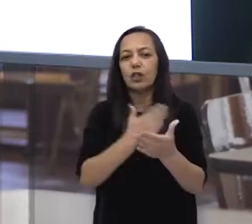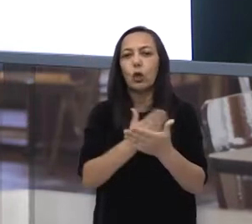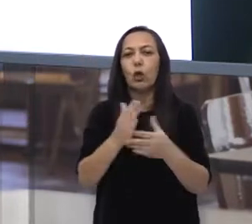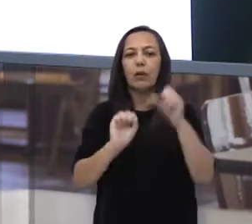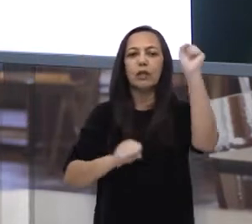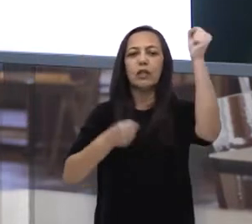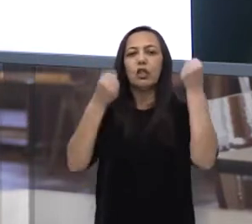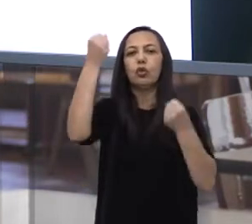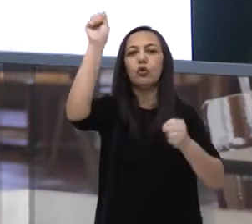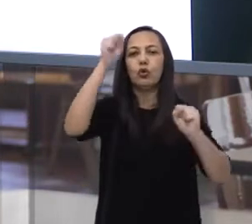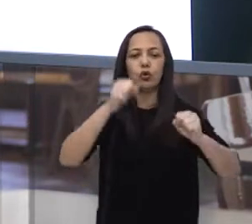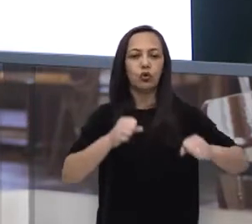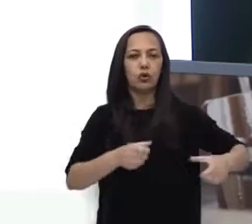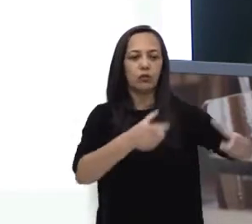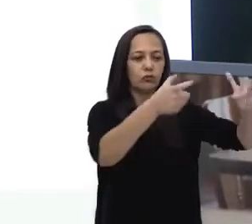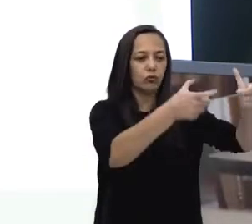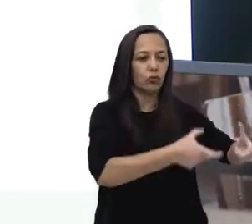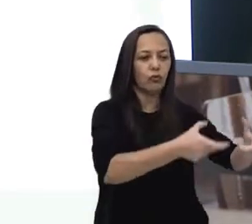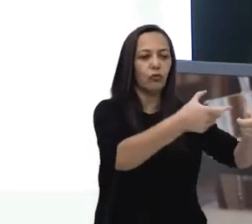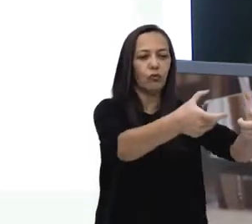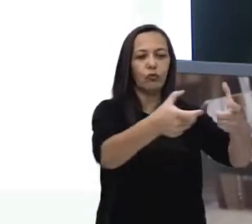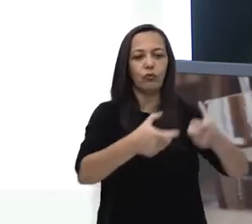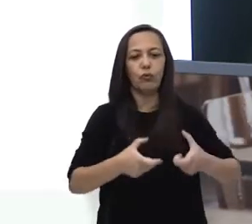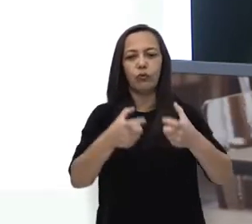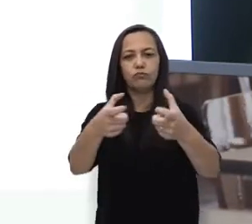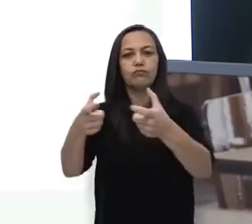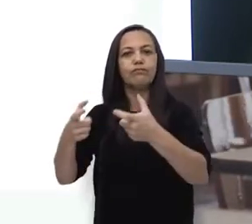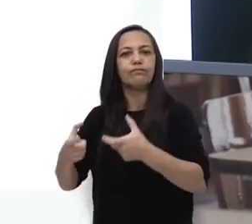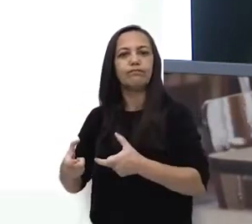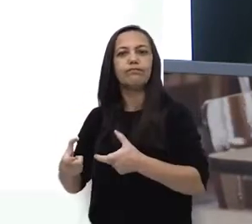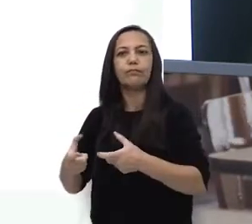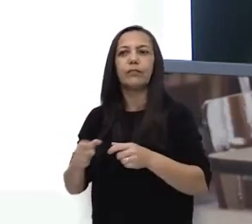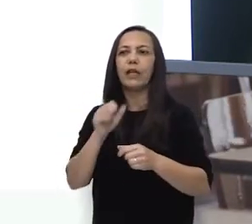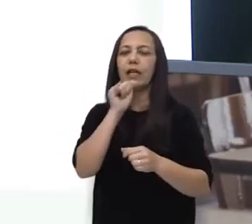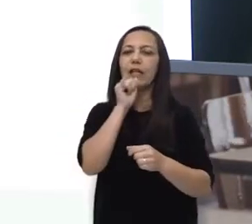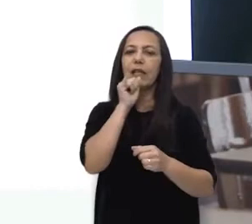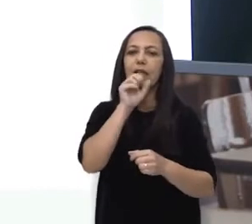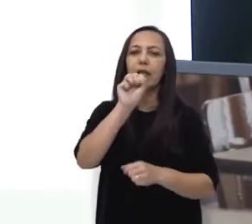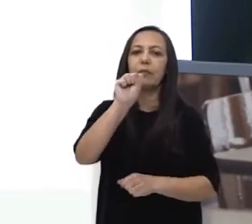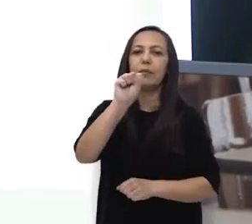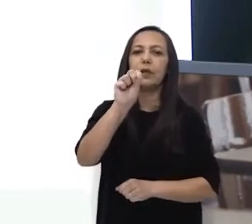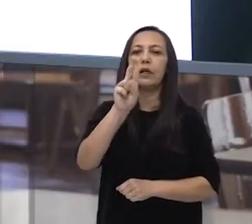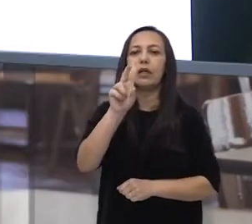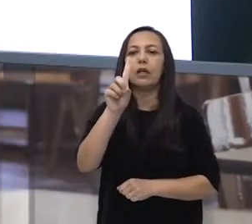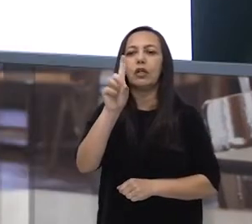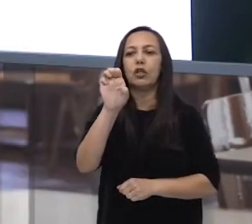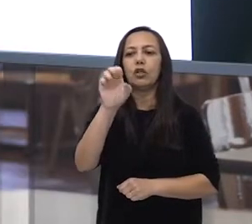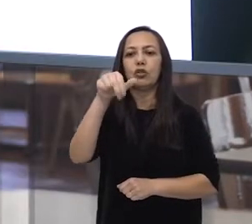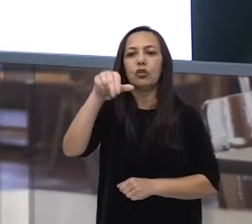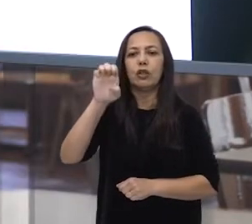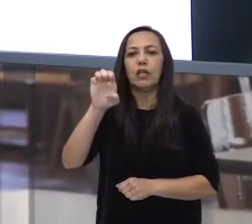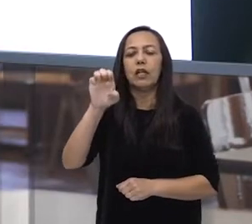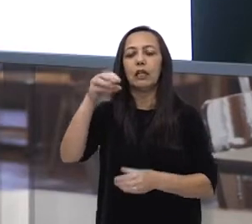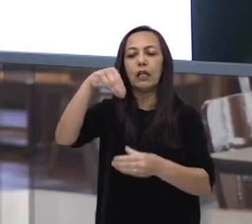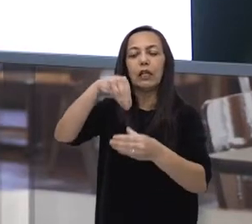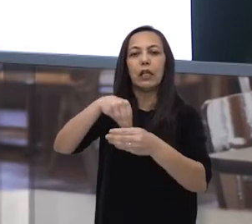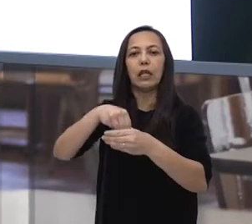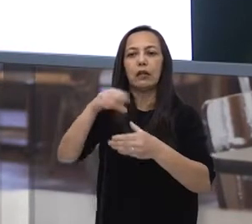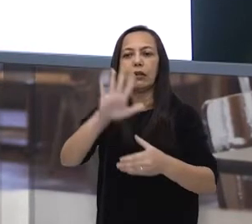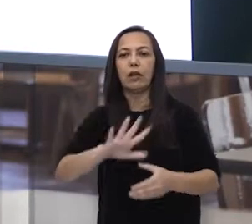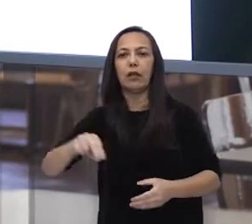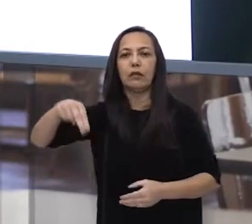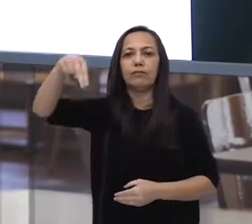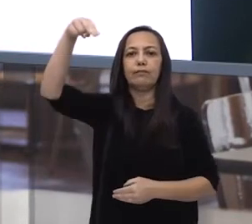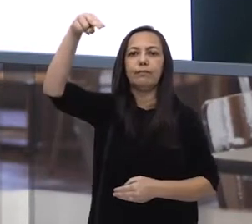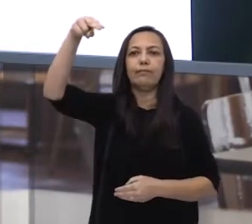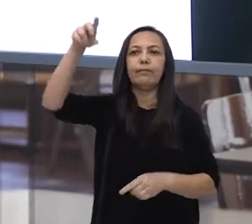indústrias nas regiões brasileiras. Aqui eu usei o exemplo da Sudene, que era voltada para a região Nordeste. E o